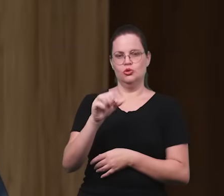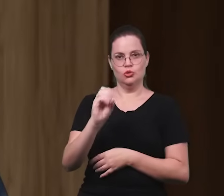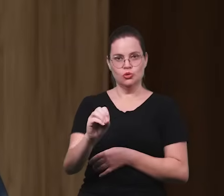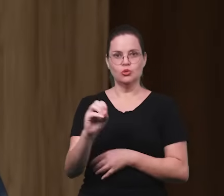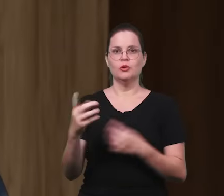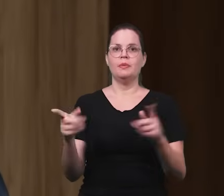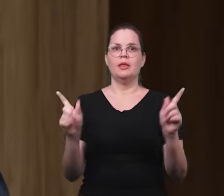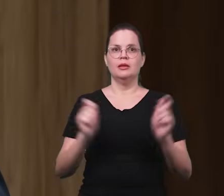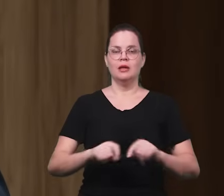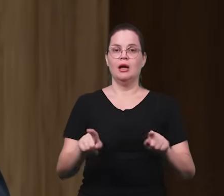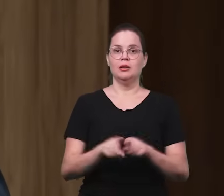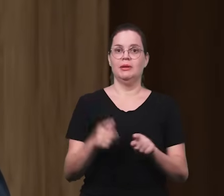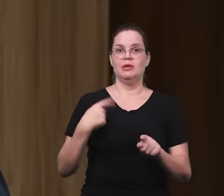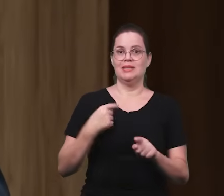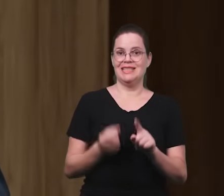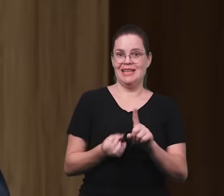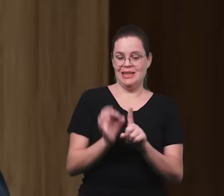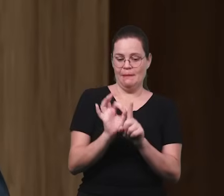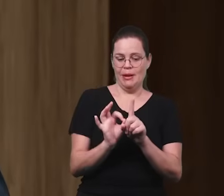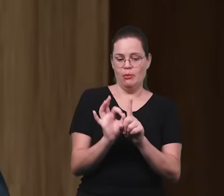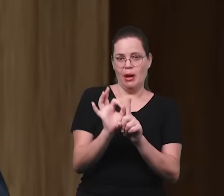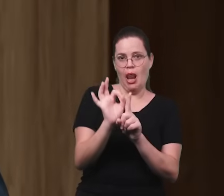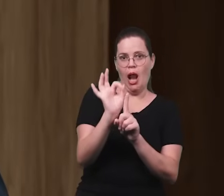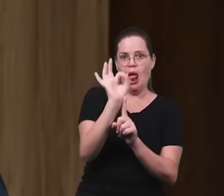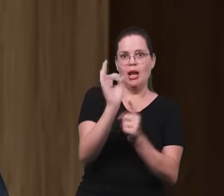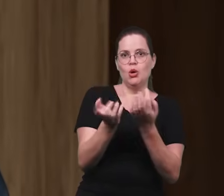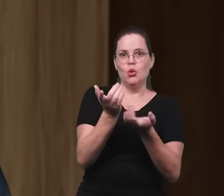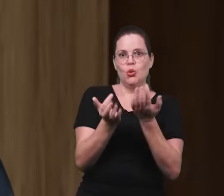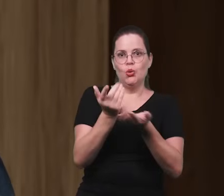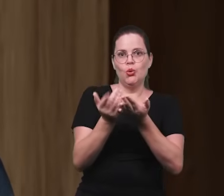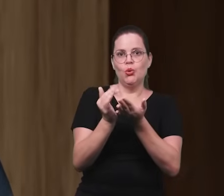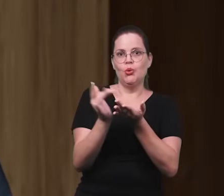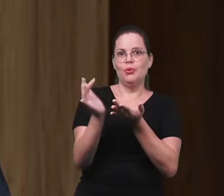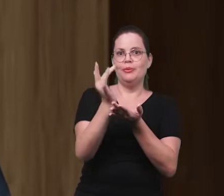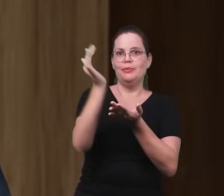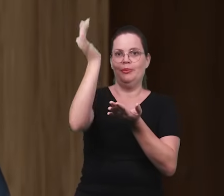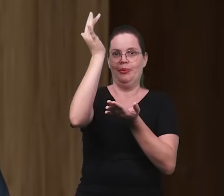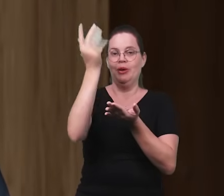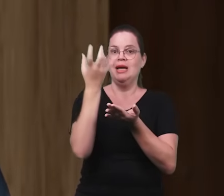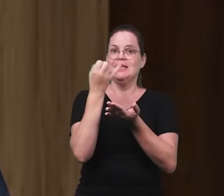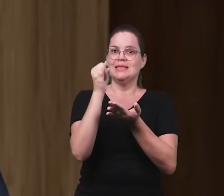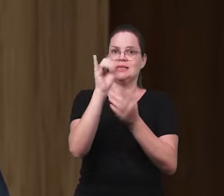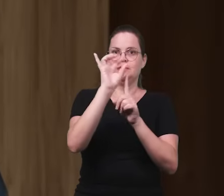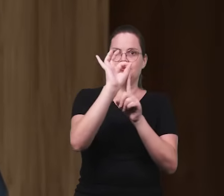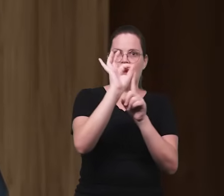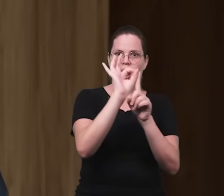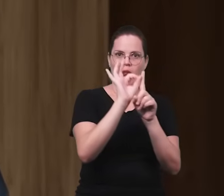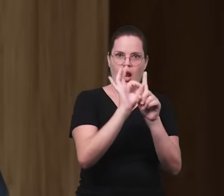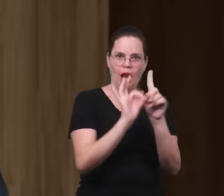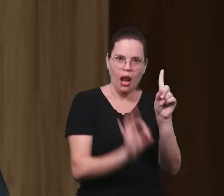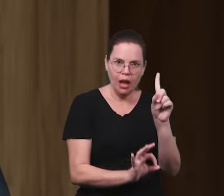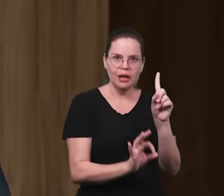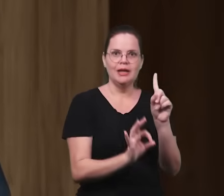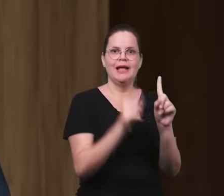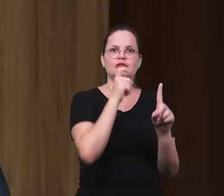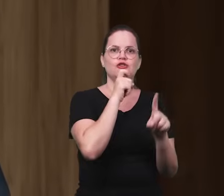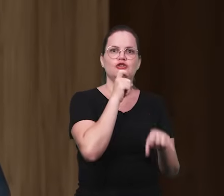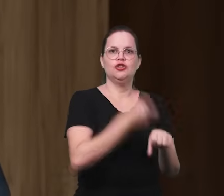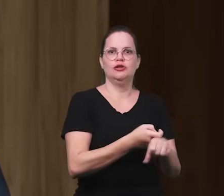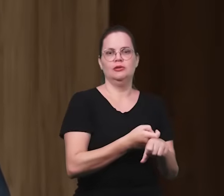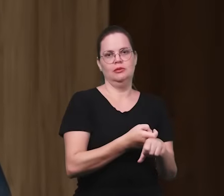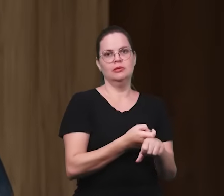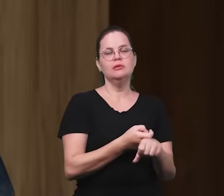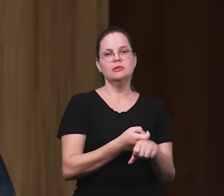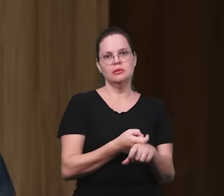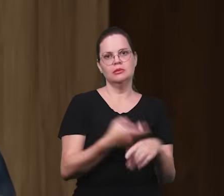você abaixa a temperatura. E esse conhecimento recente, se a gente vai dizer, ele